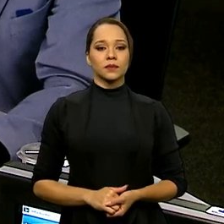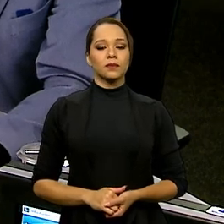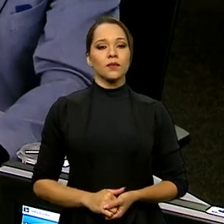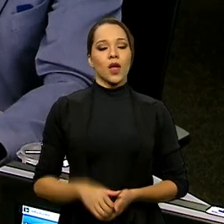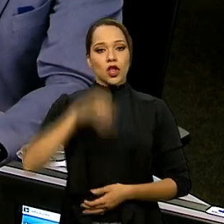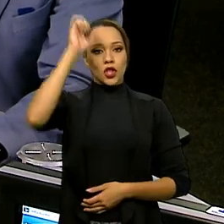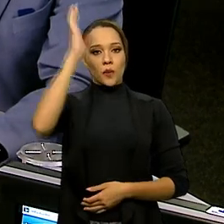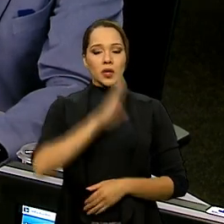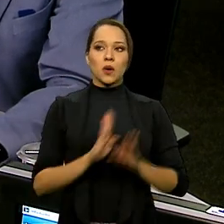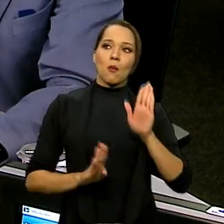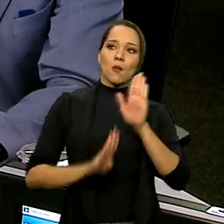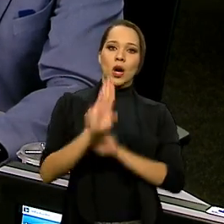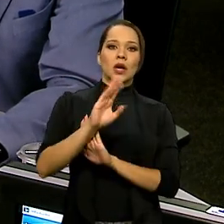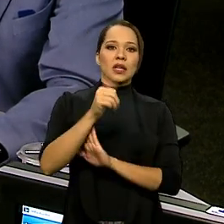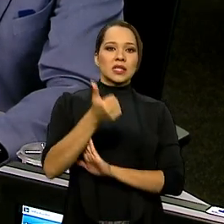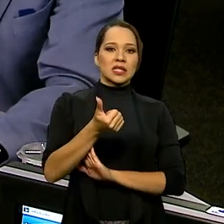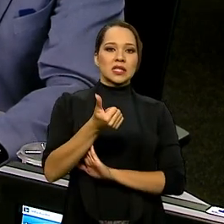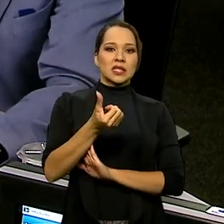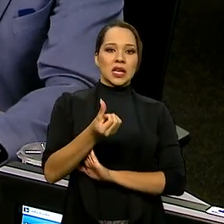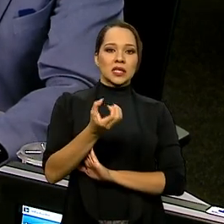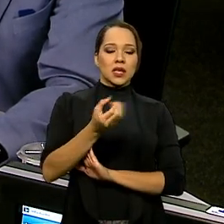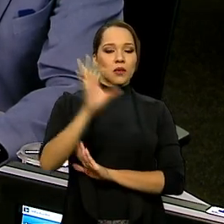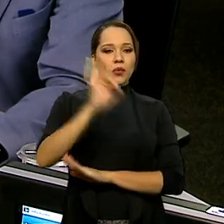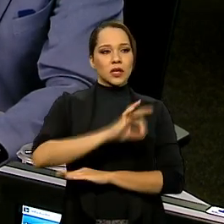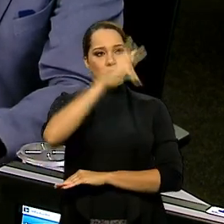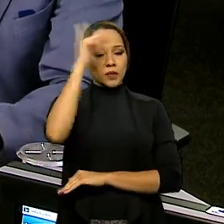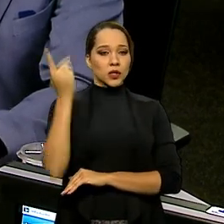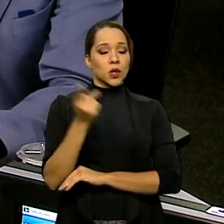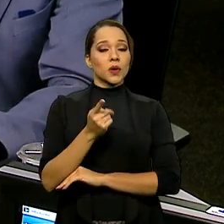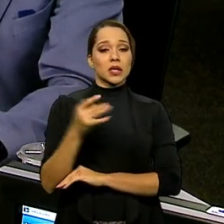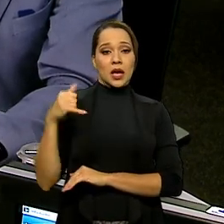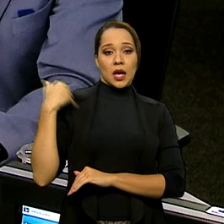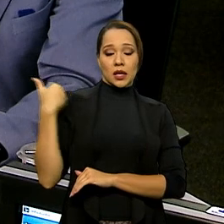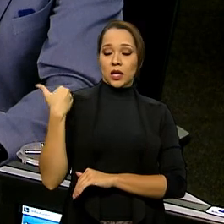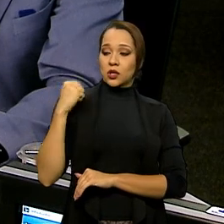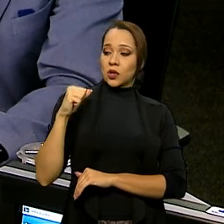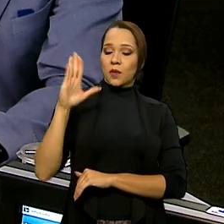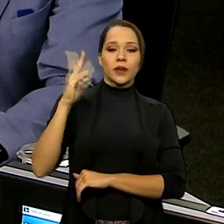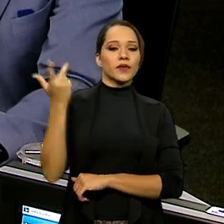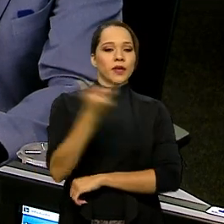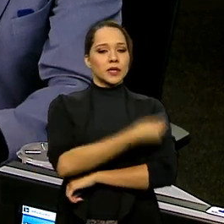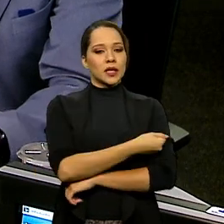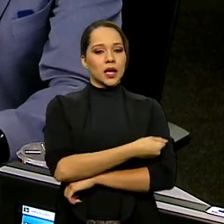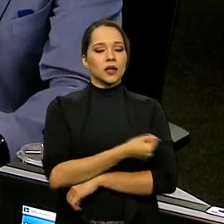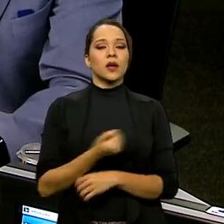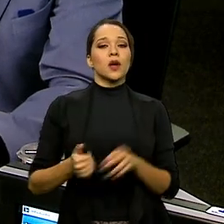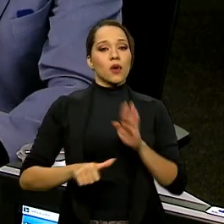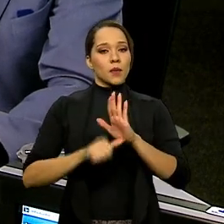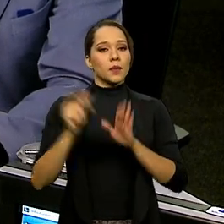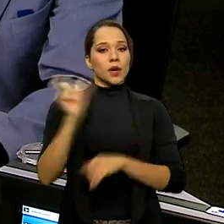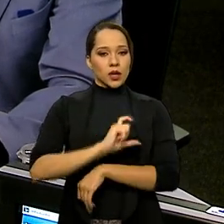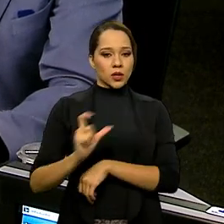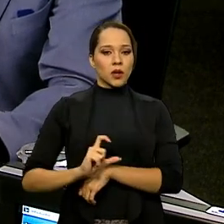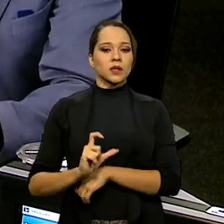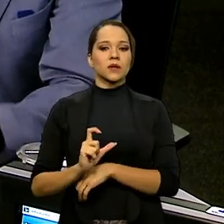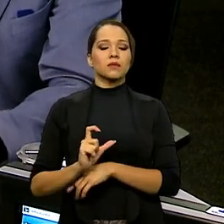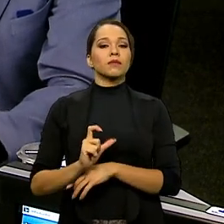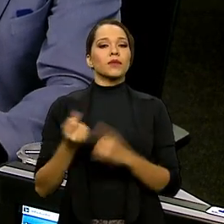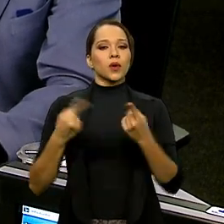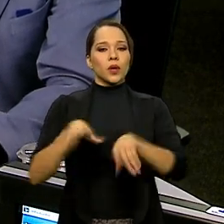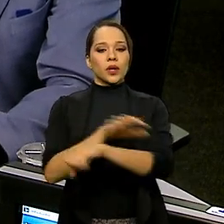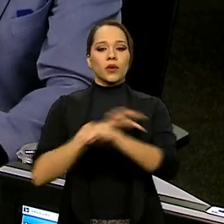O Brasil ultrapassou a marca de 60% de pessoas acima de 18 anos vacinadas com a primeira dose contra